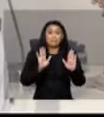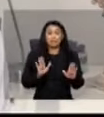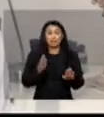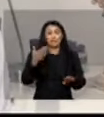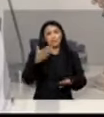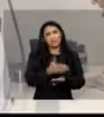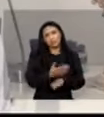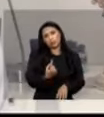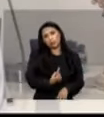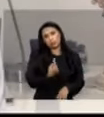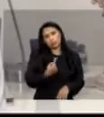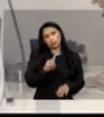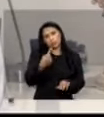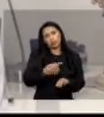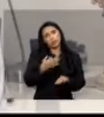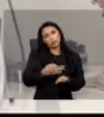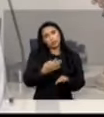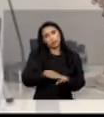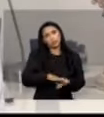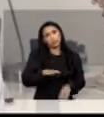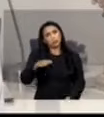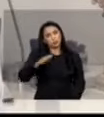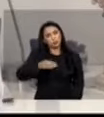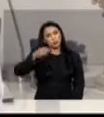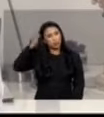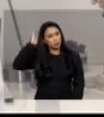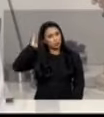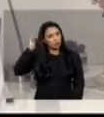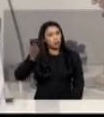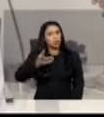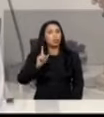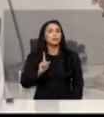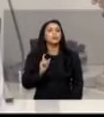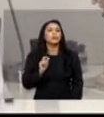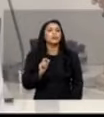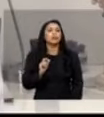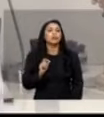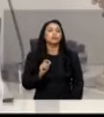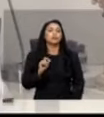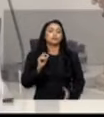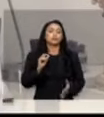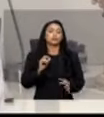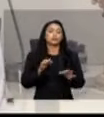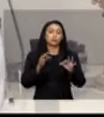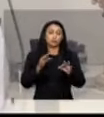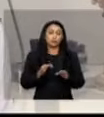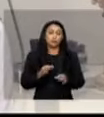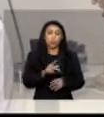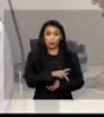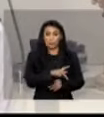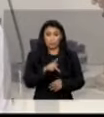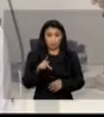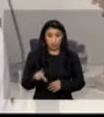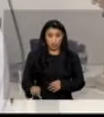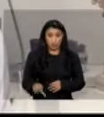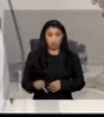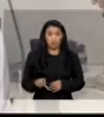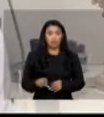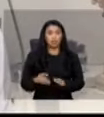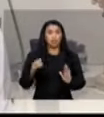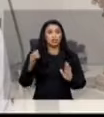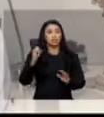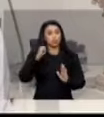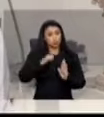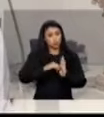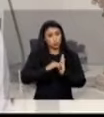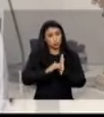forma isolada o ministro Marco Aurélio, confirmada a liminar para que o presidente do Senado determine a criação e